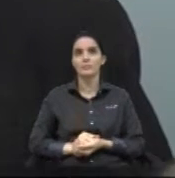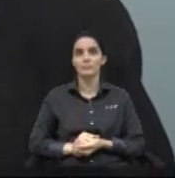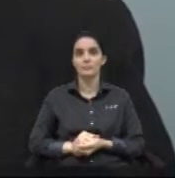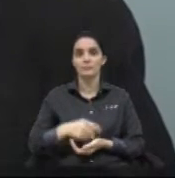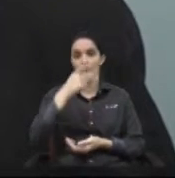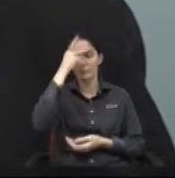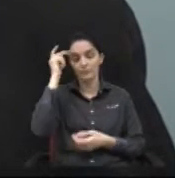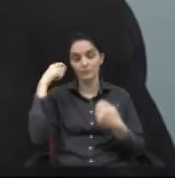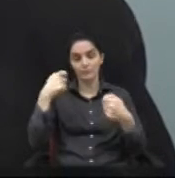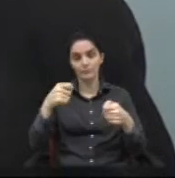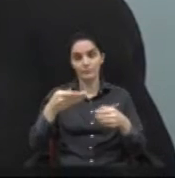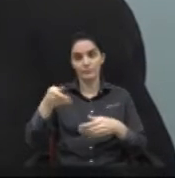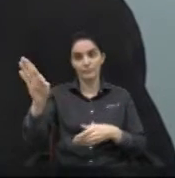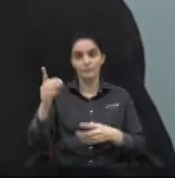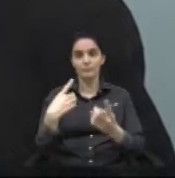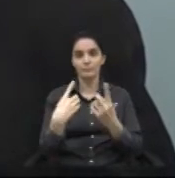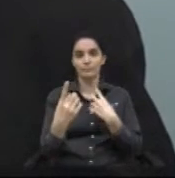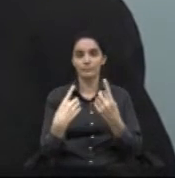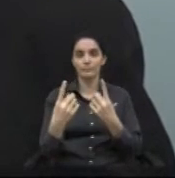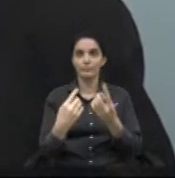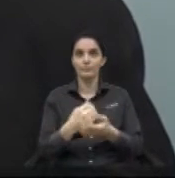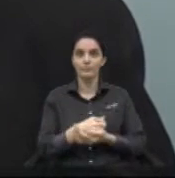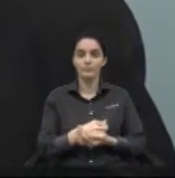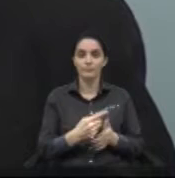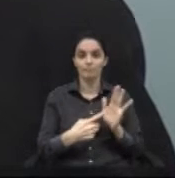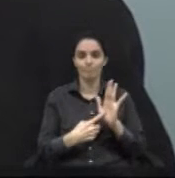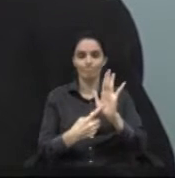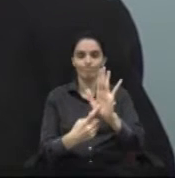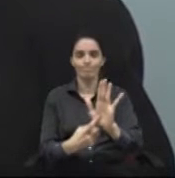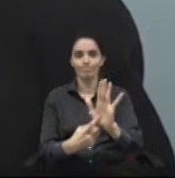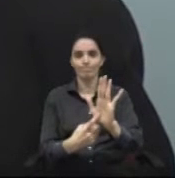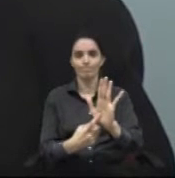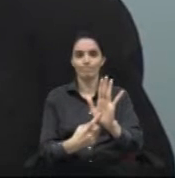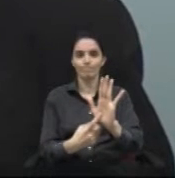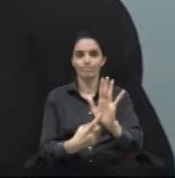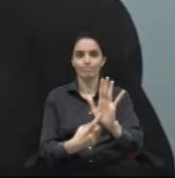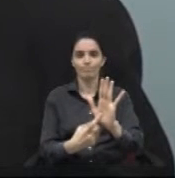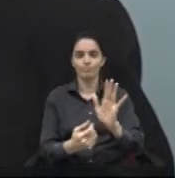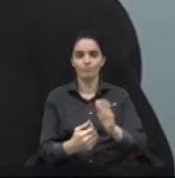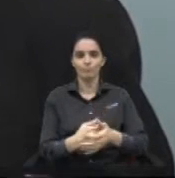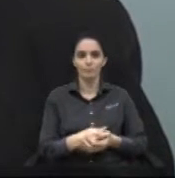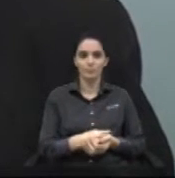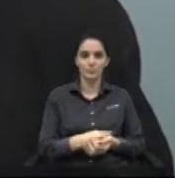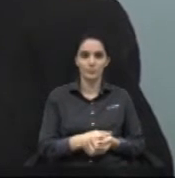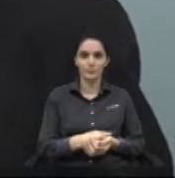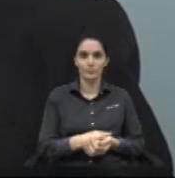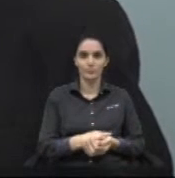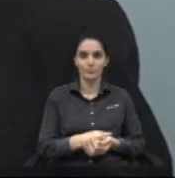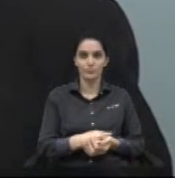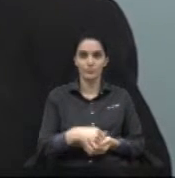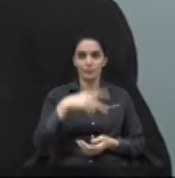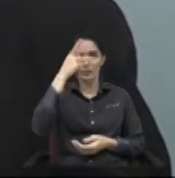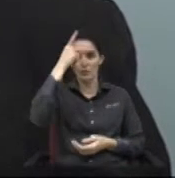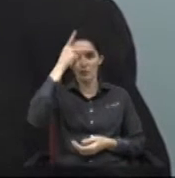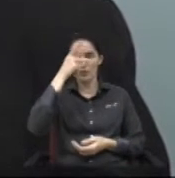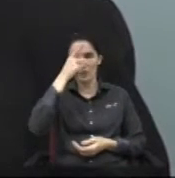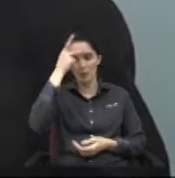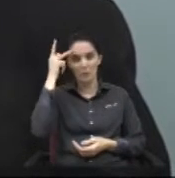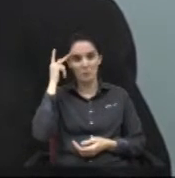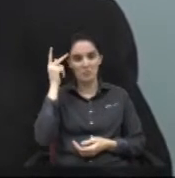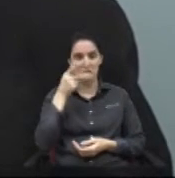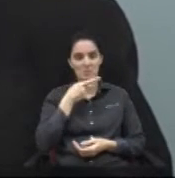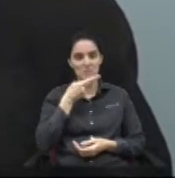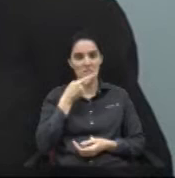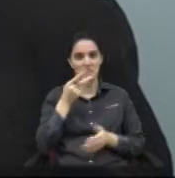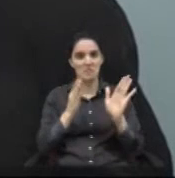indo, porque mostrou, mais uma vez, que o cara que disse, eu vou chamar de cara, que disse que tinha proposta para o